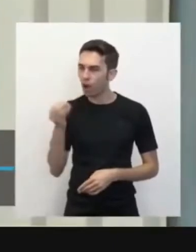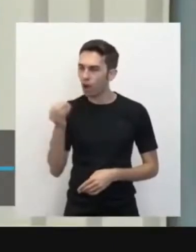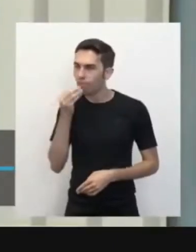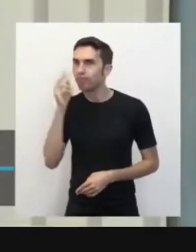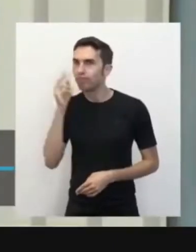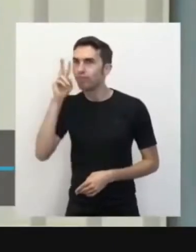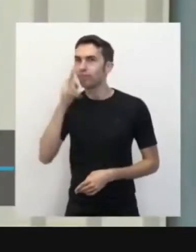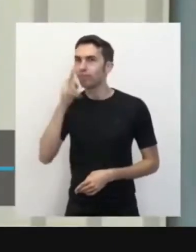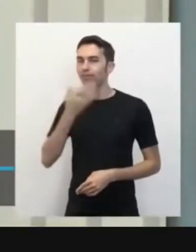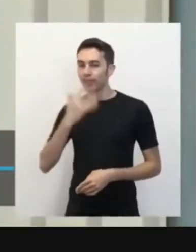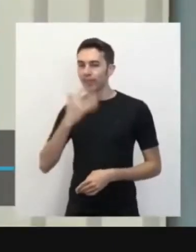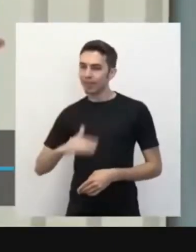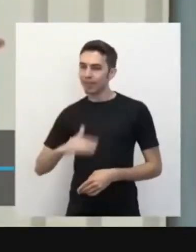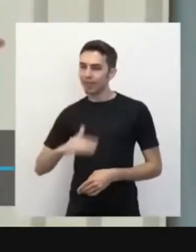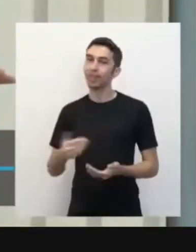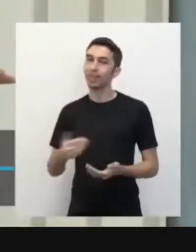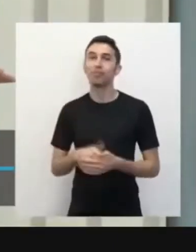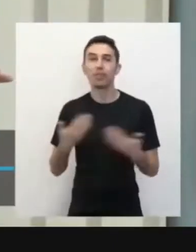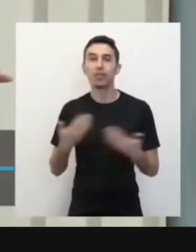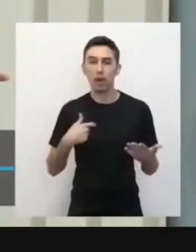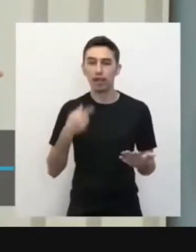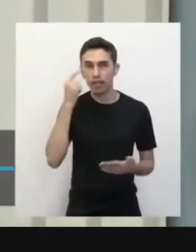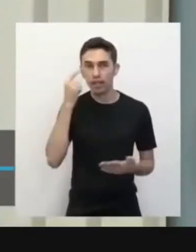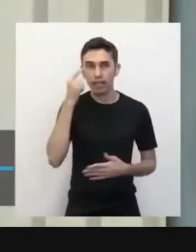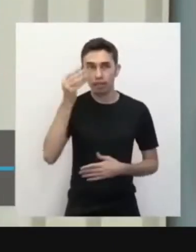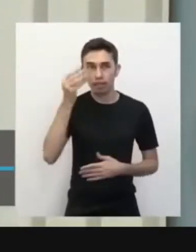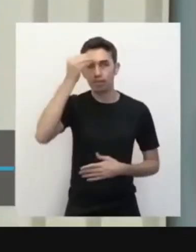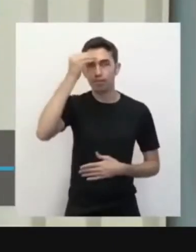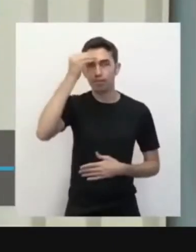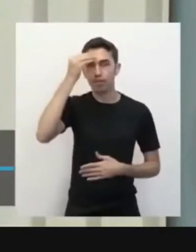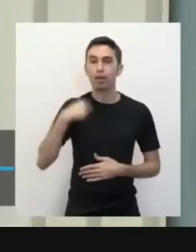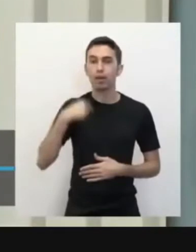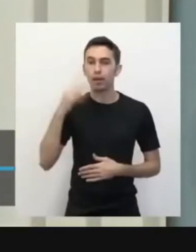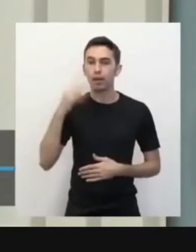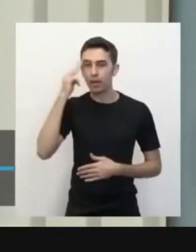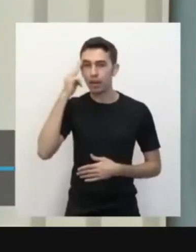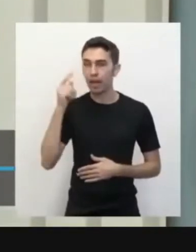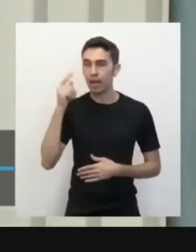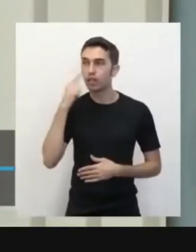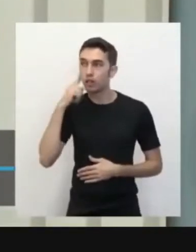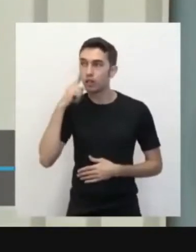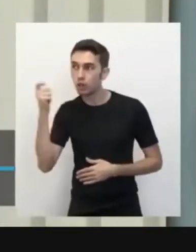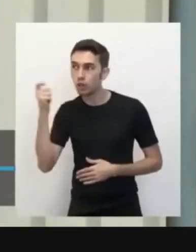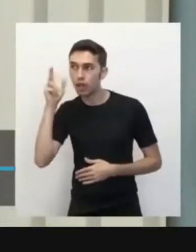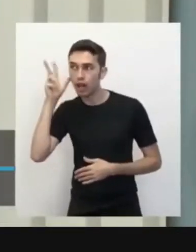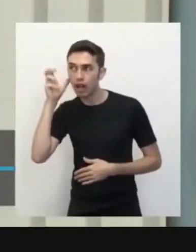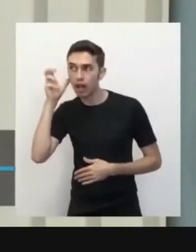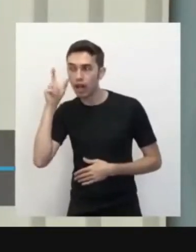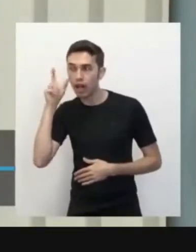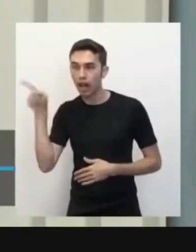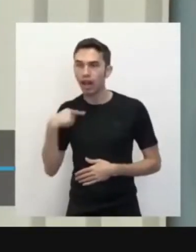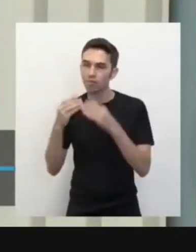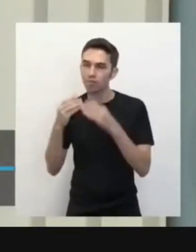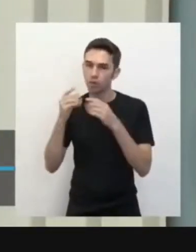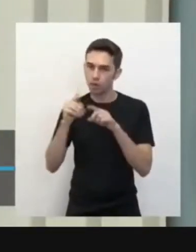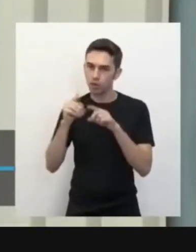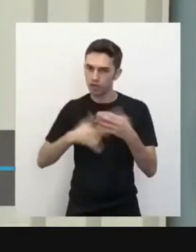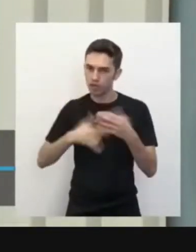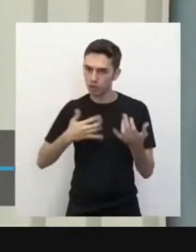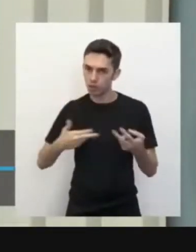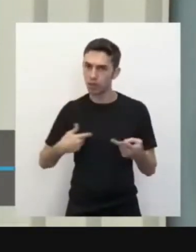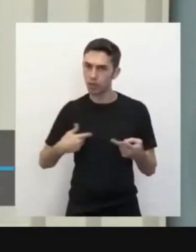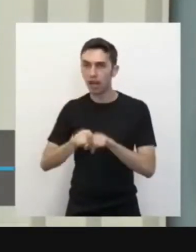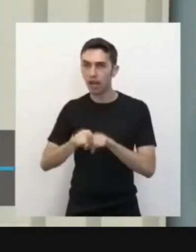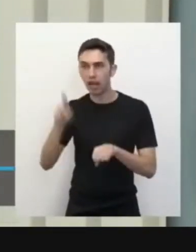a gente vai buscar o que a gente tem mais próximo na memória. No meu caso, foi o berrante, né? Tá certíssimo. Bacana, turma. Vamos